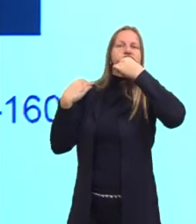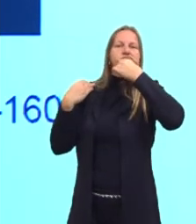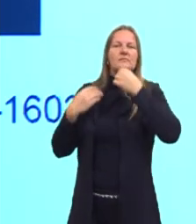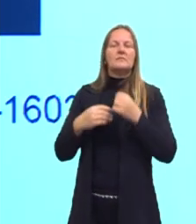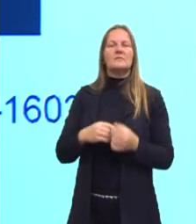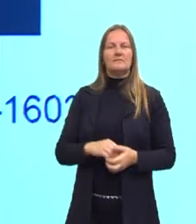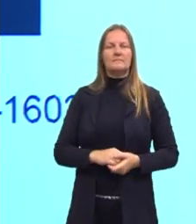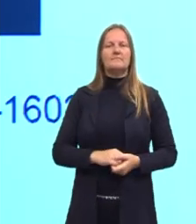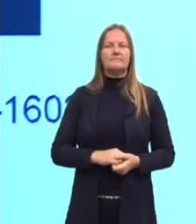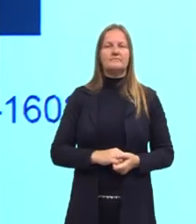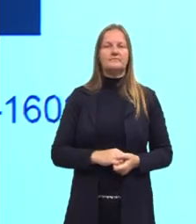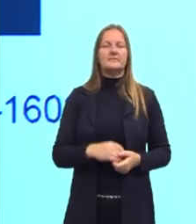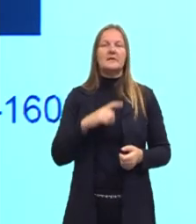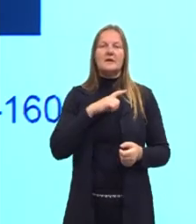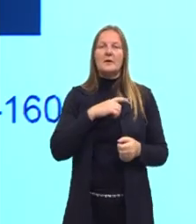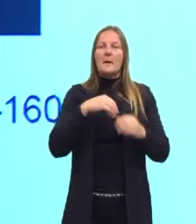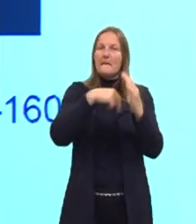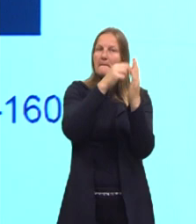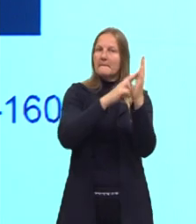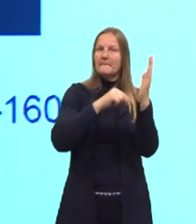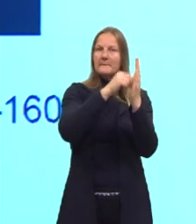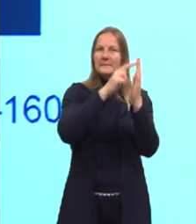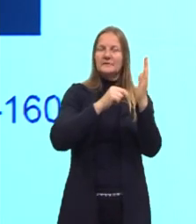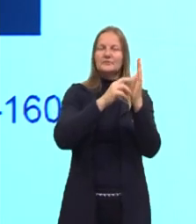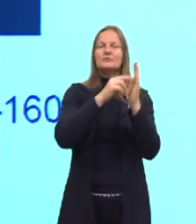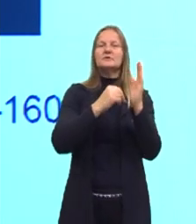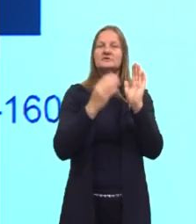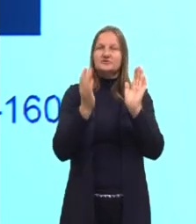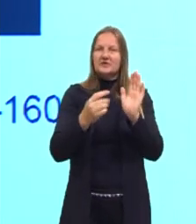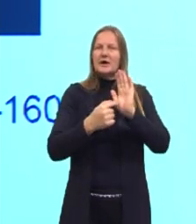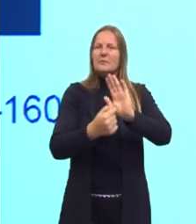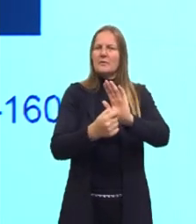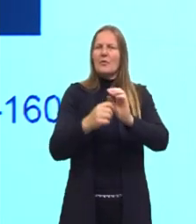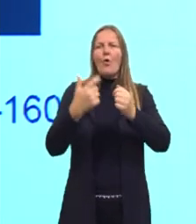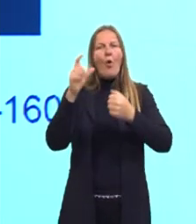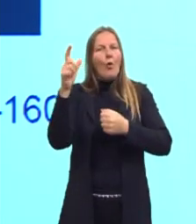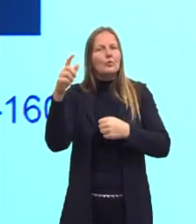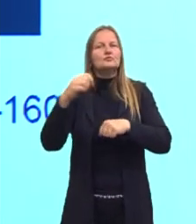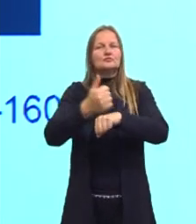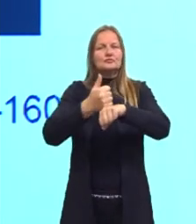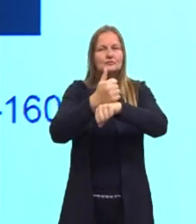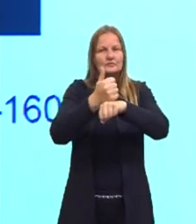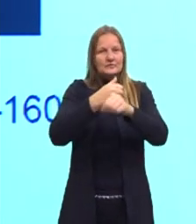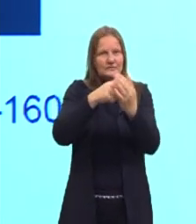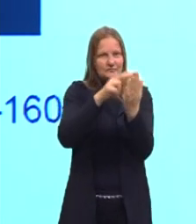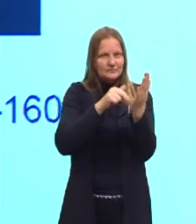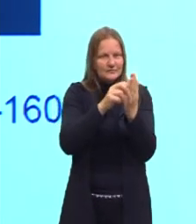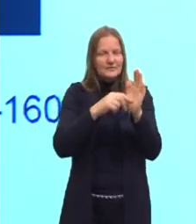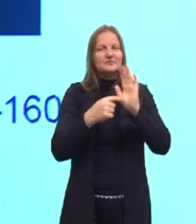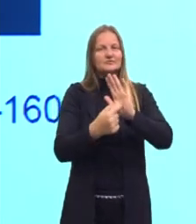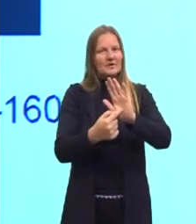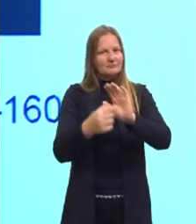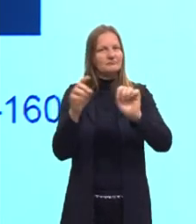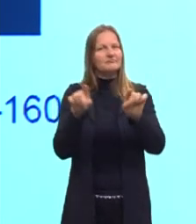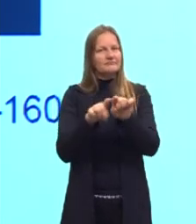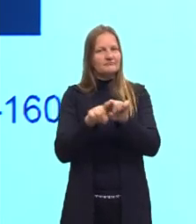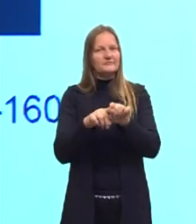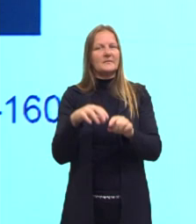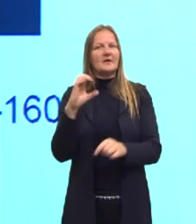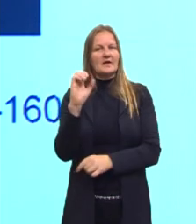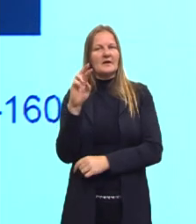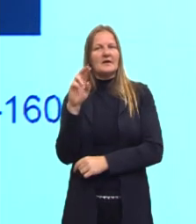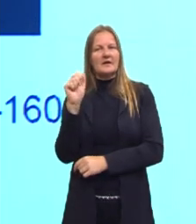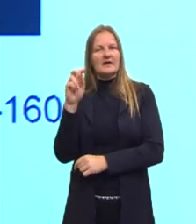captar o holofernes e essa pintura Ela já foi também trazida por outros artistas né gente e a interessante inclusive pelo